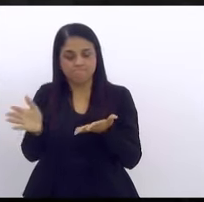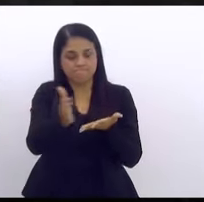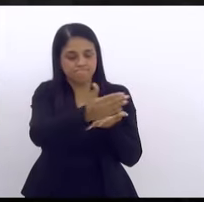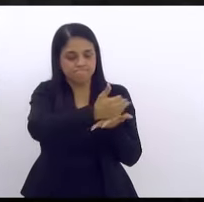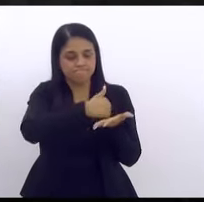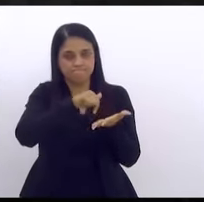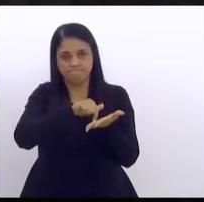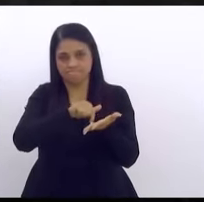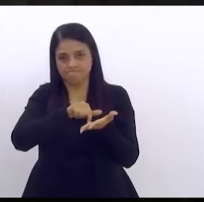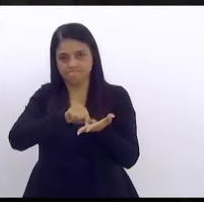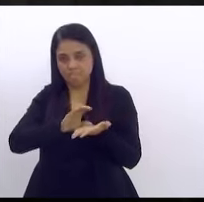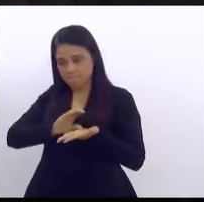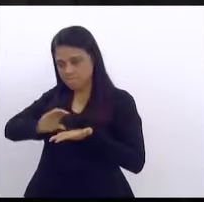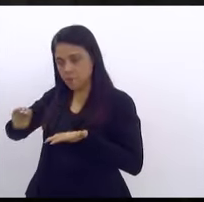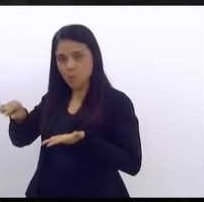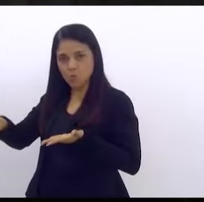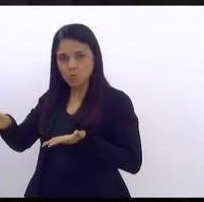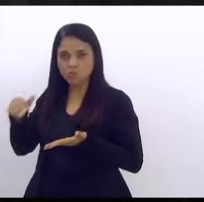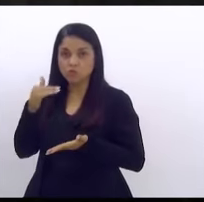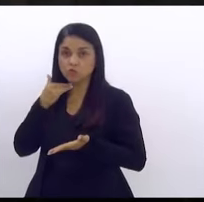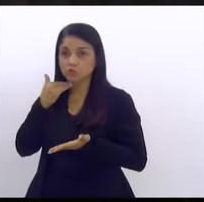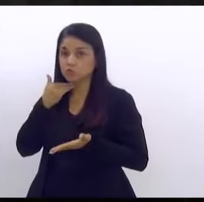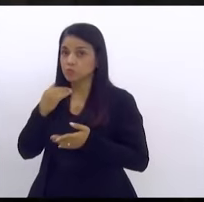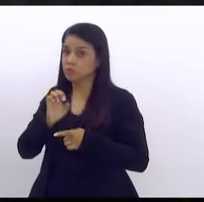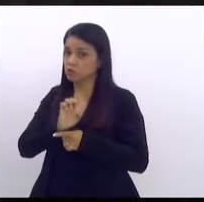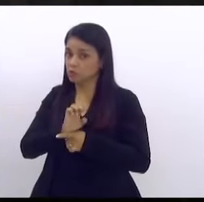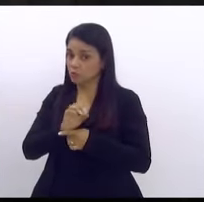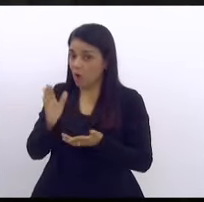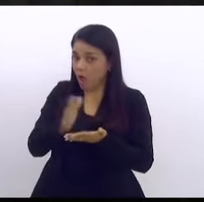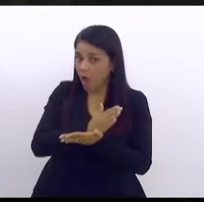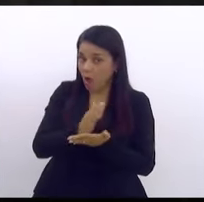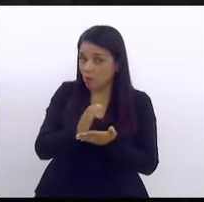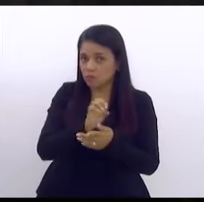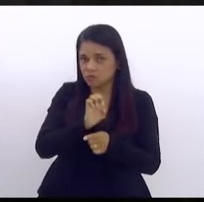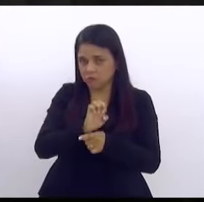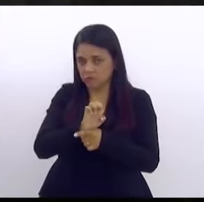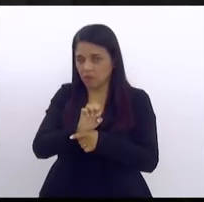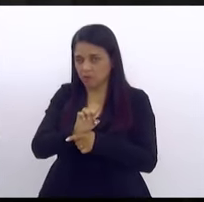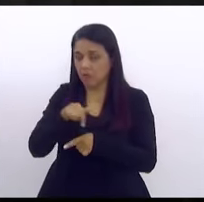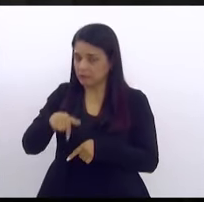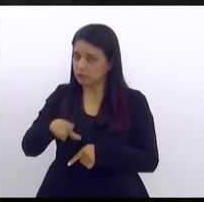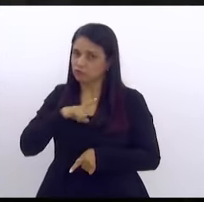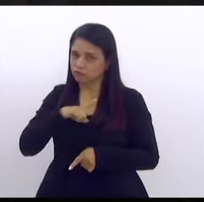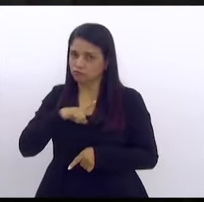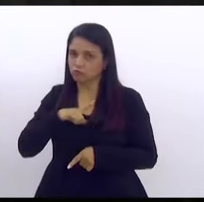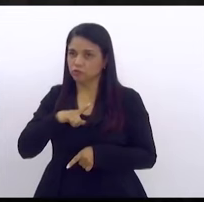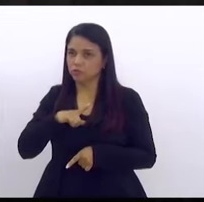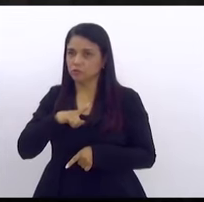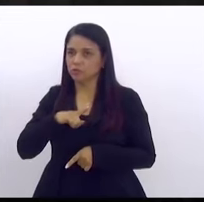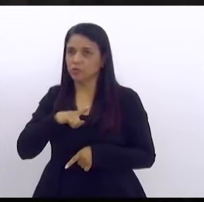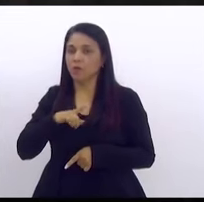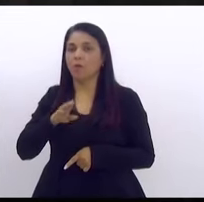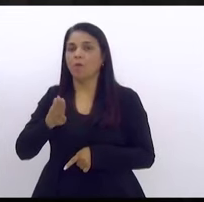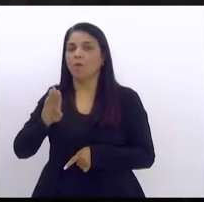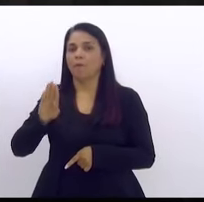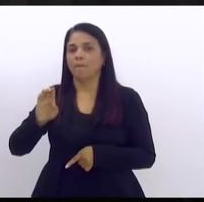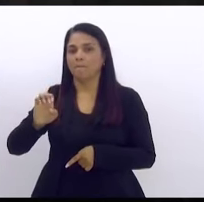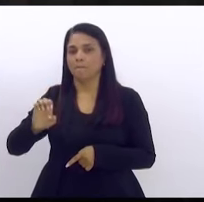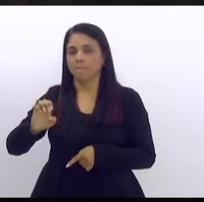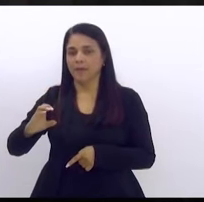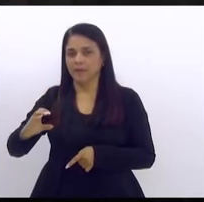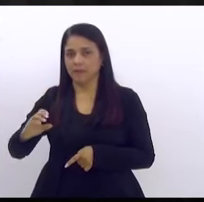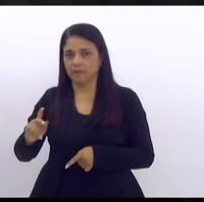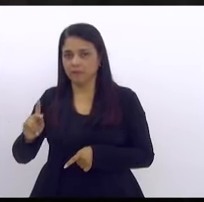tributos. Havia os bancos estaduais em alguns estados. Aqui havia o BEG, que depois se transformou em